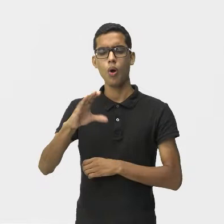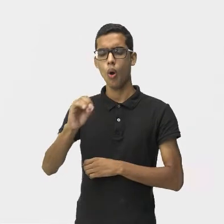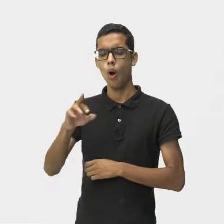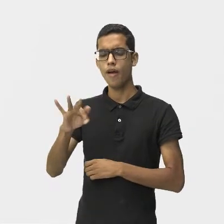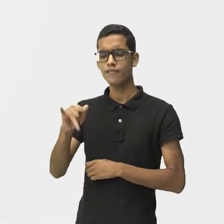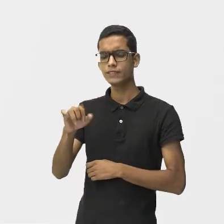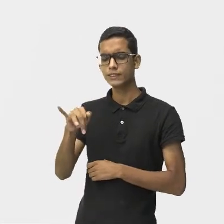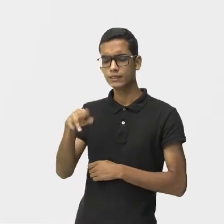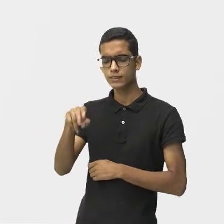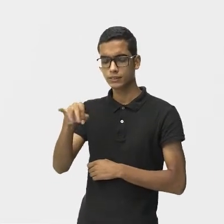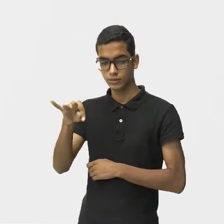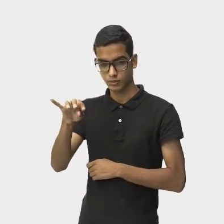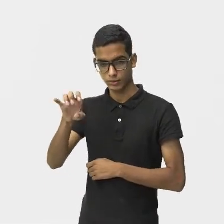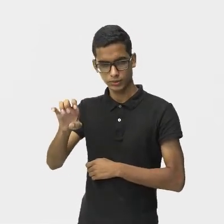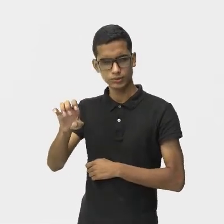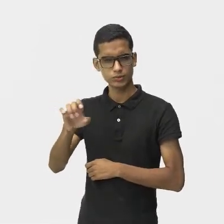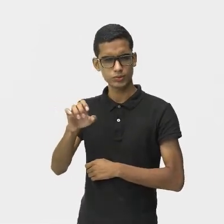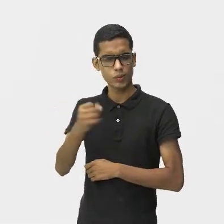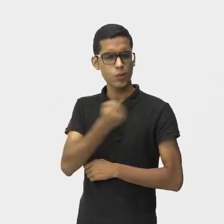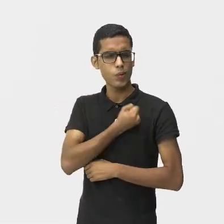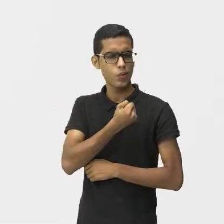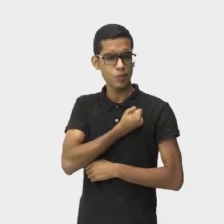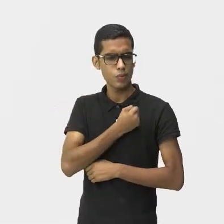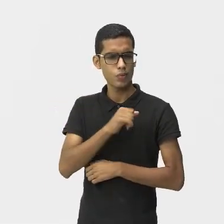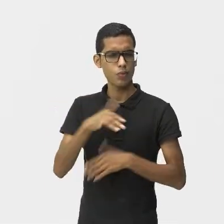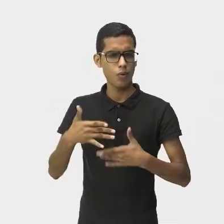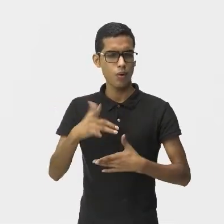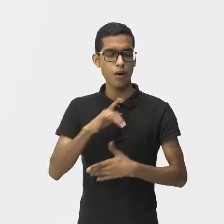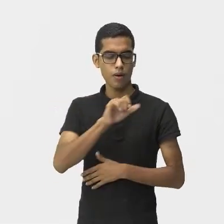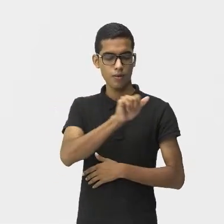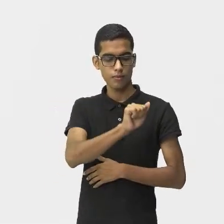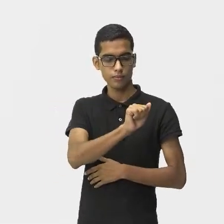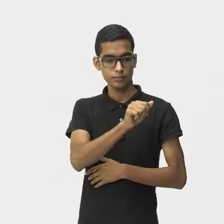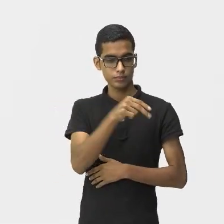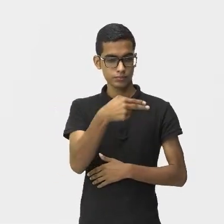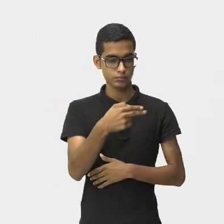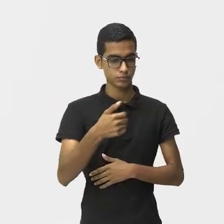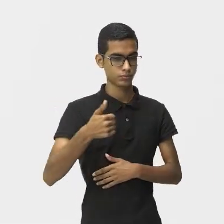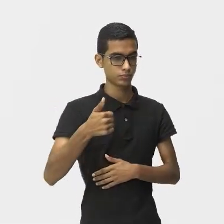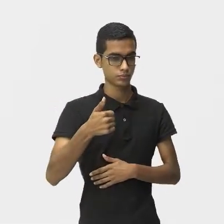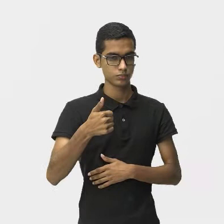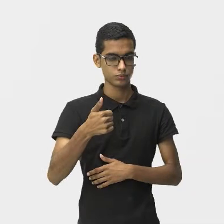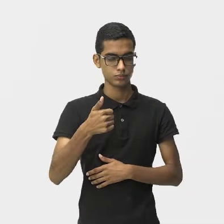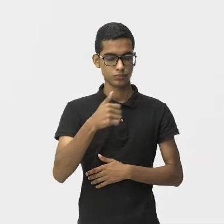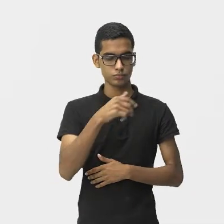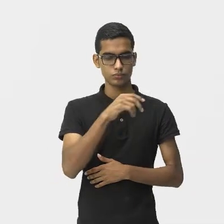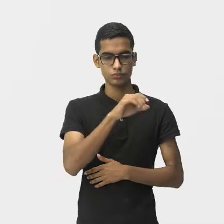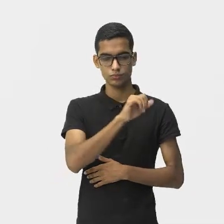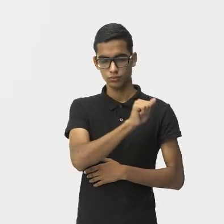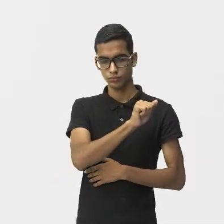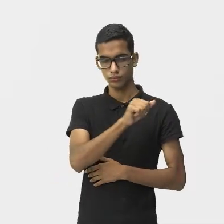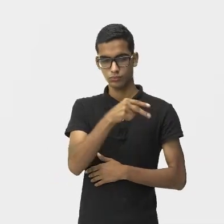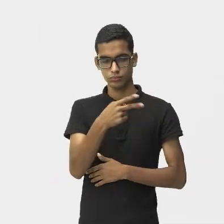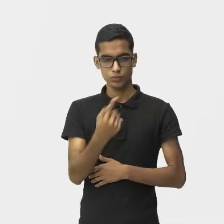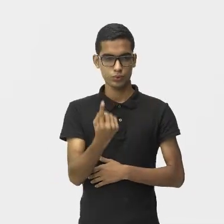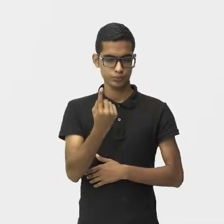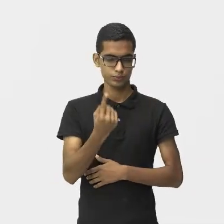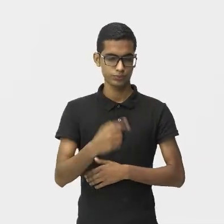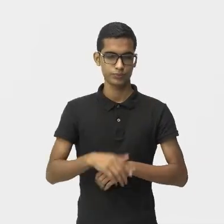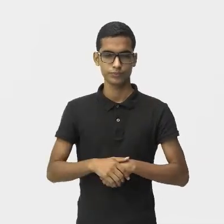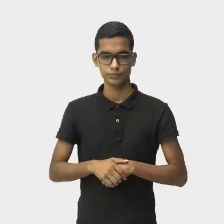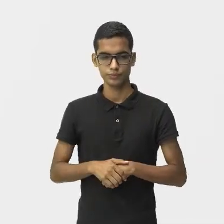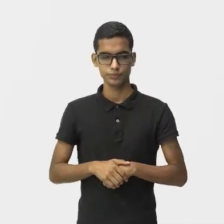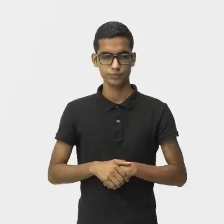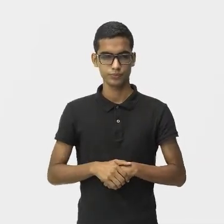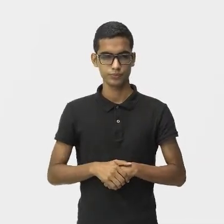A? O coeficiente A é 1, né? É o númerozinho, ó, que fica aqui na frente desse x.